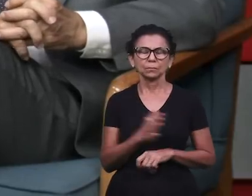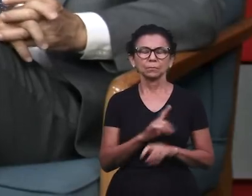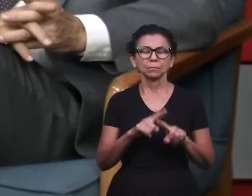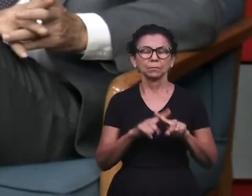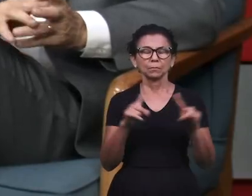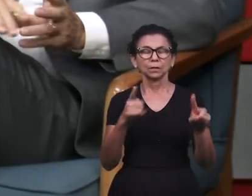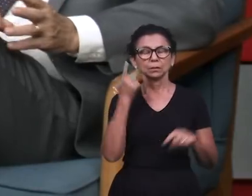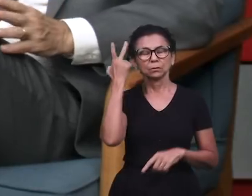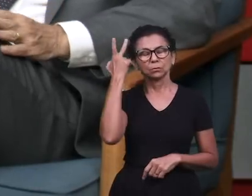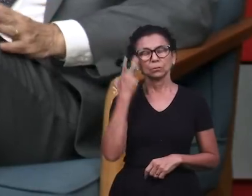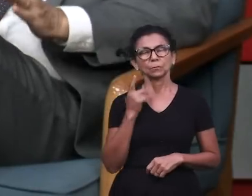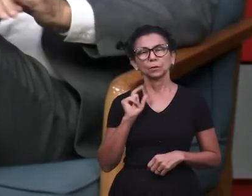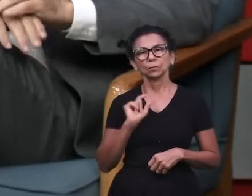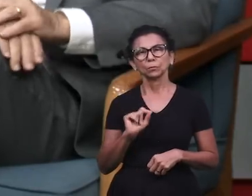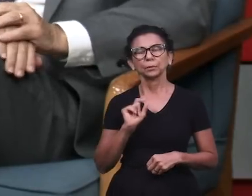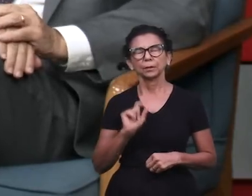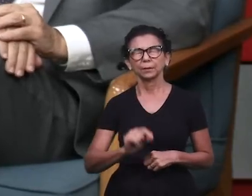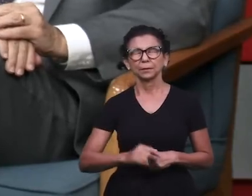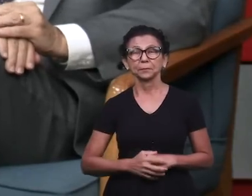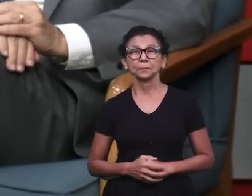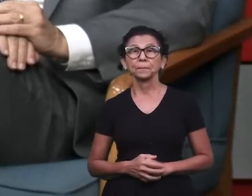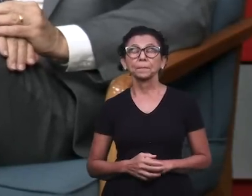indeterminada, que ela é muito,